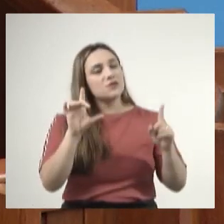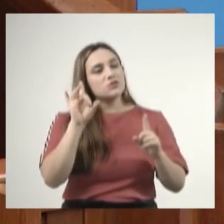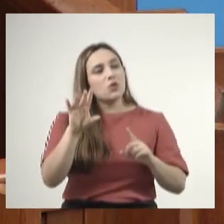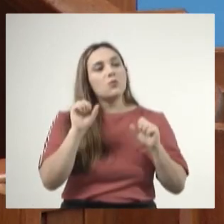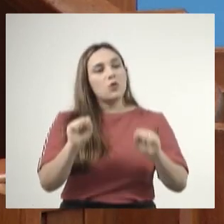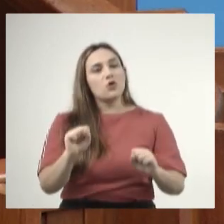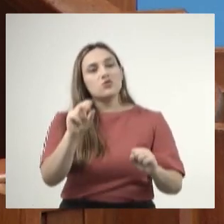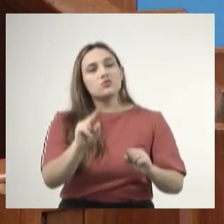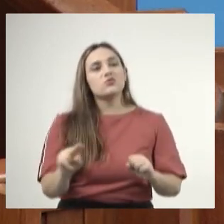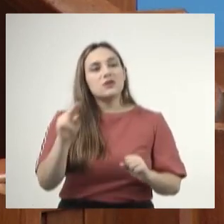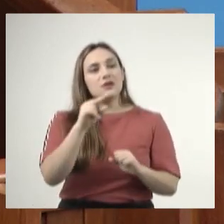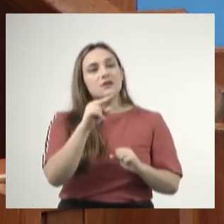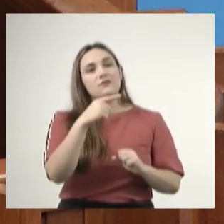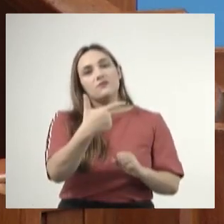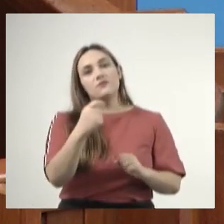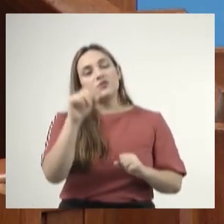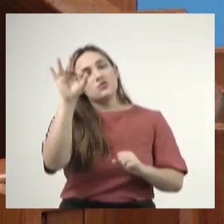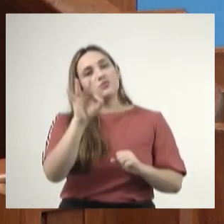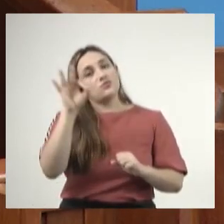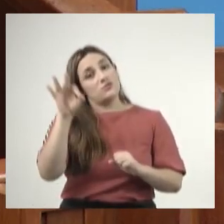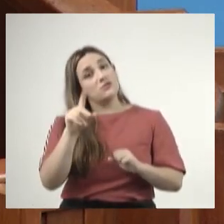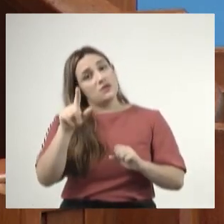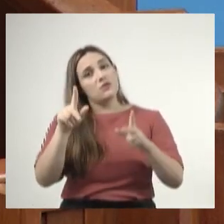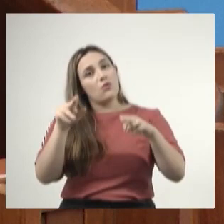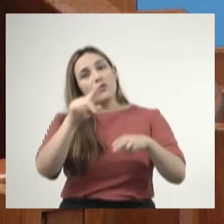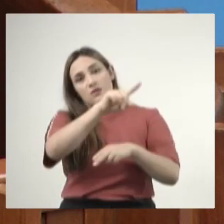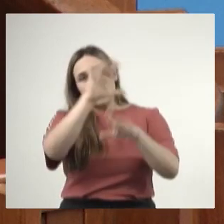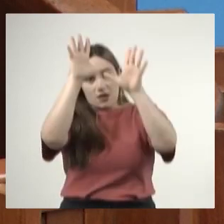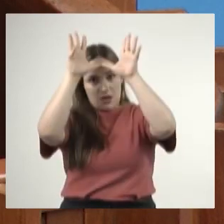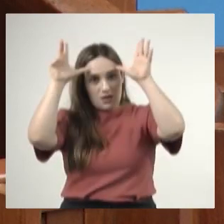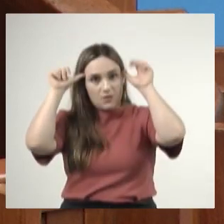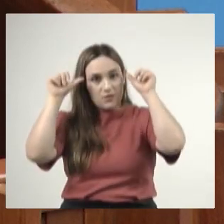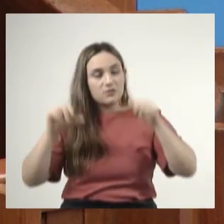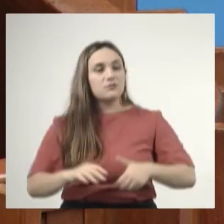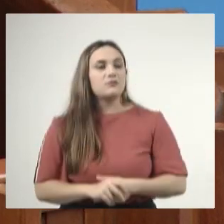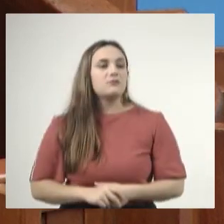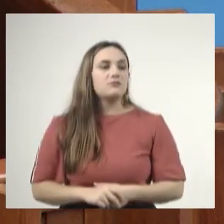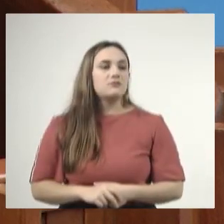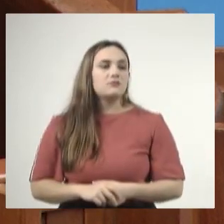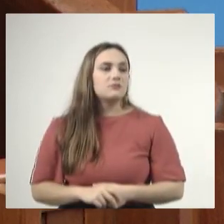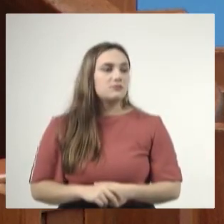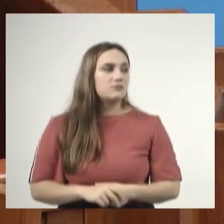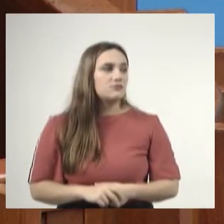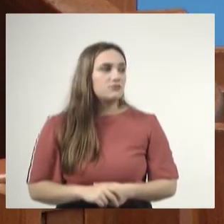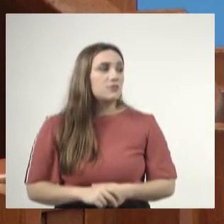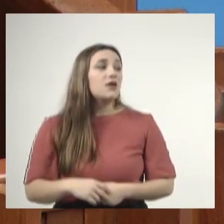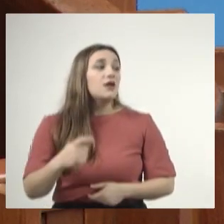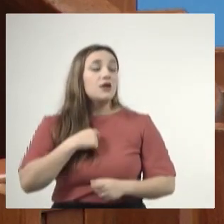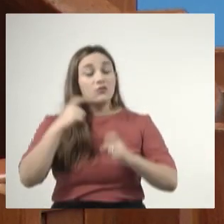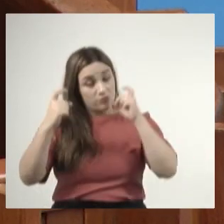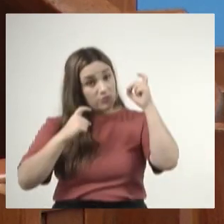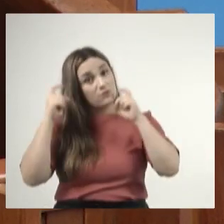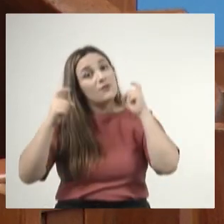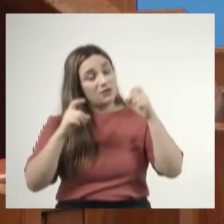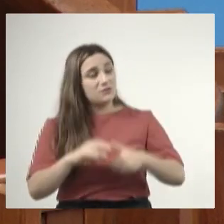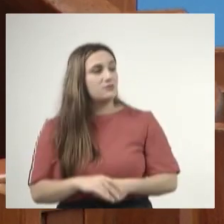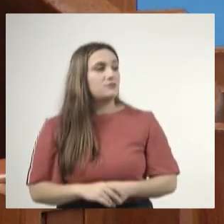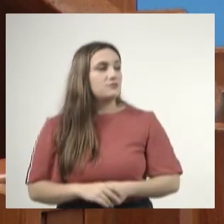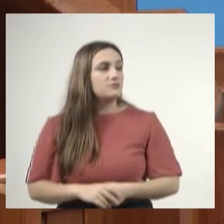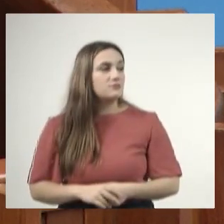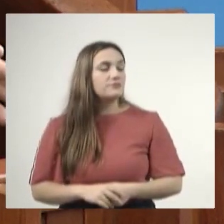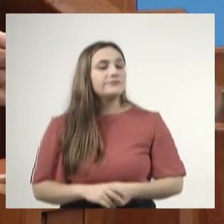da Amazônia. Então, eu fico preocupado e não podia deixar de vir aqui